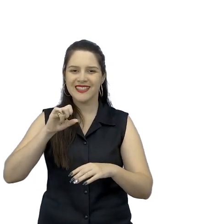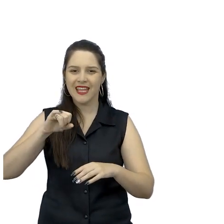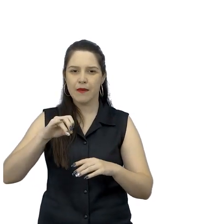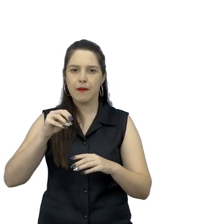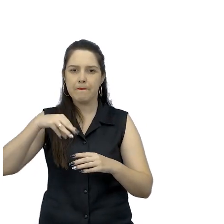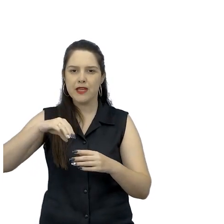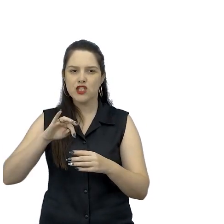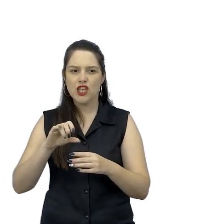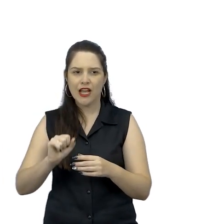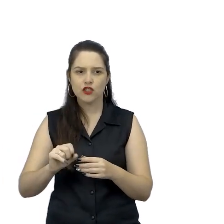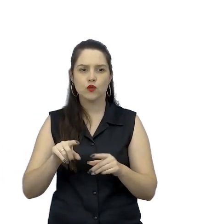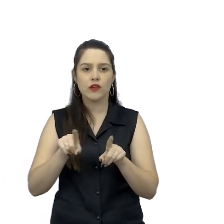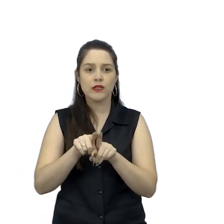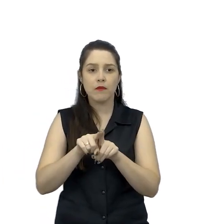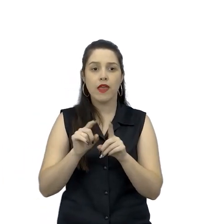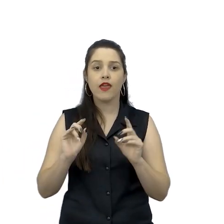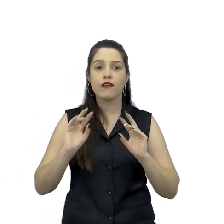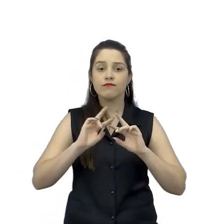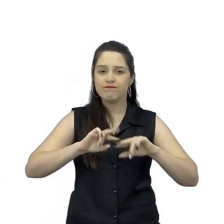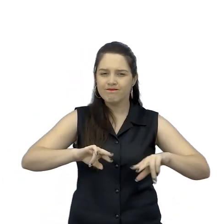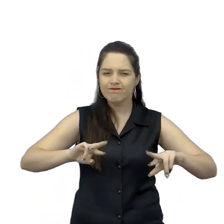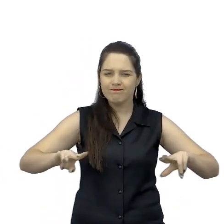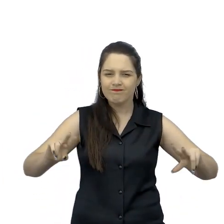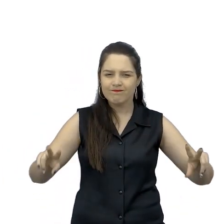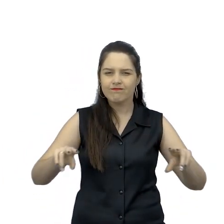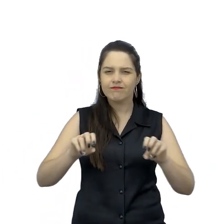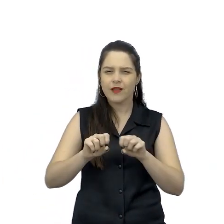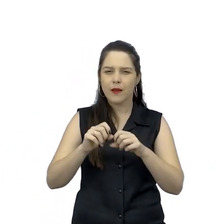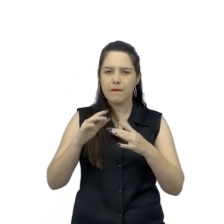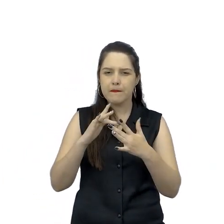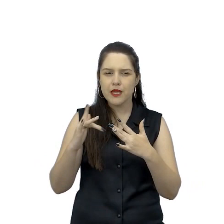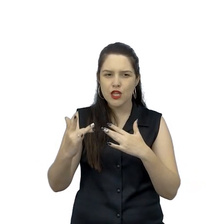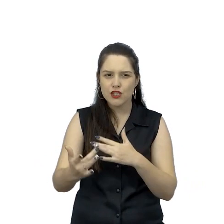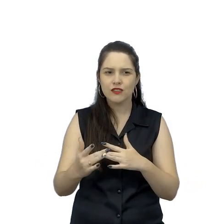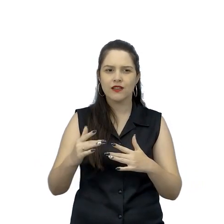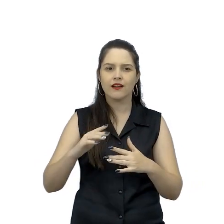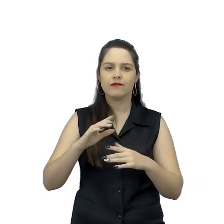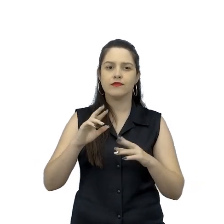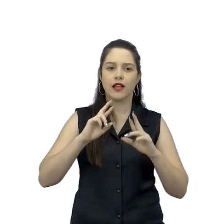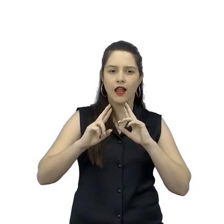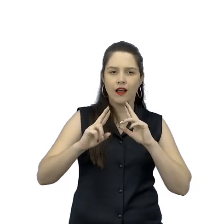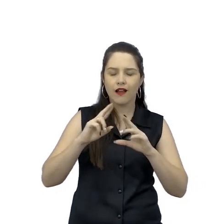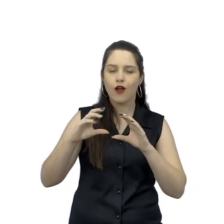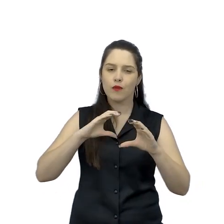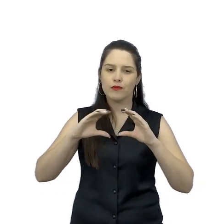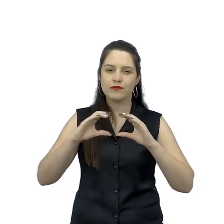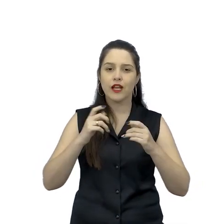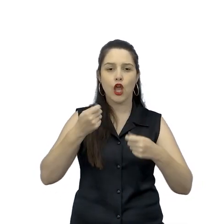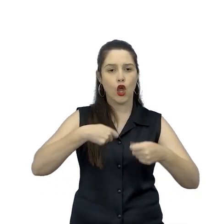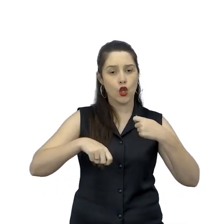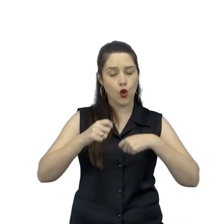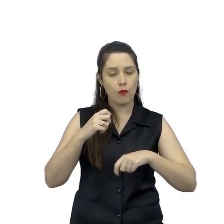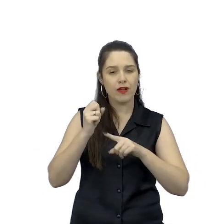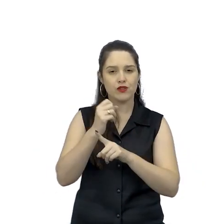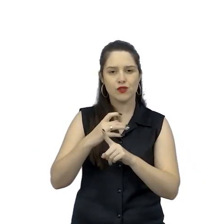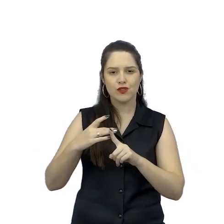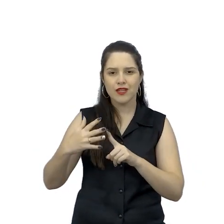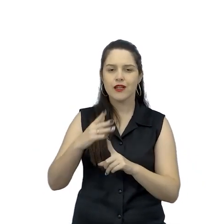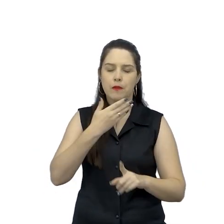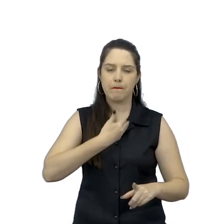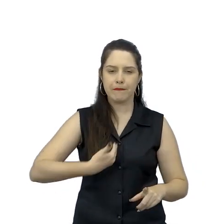os diversos veículos e formatos da mídia e suas inter-relações comunicacionais, econômicas, sociais